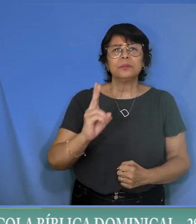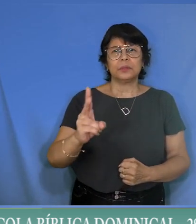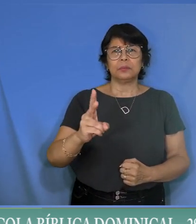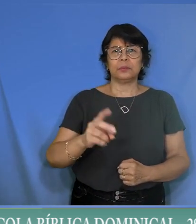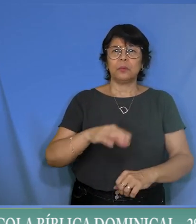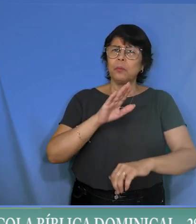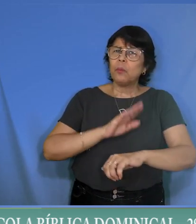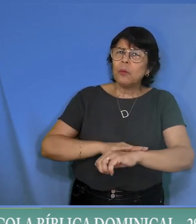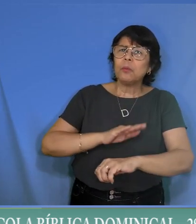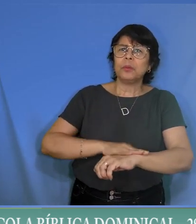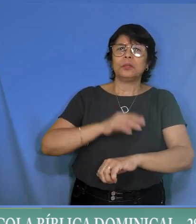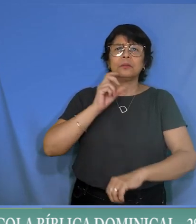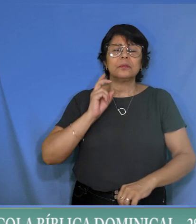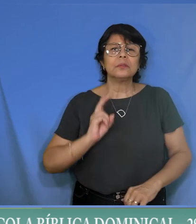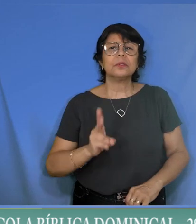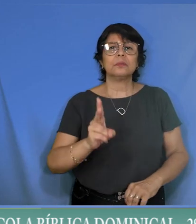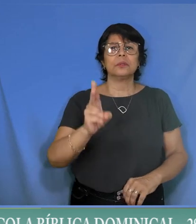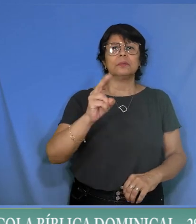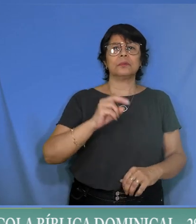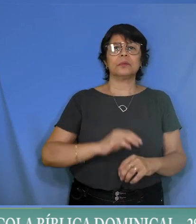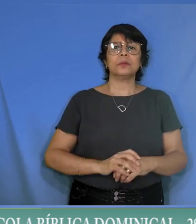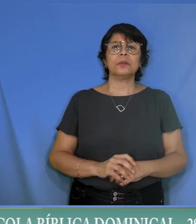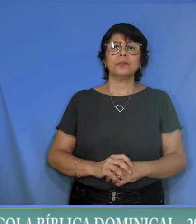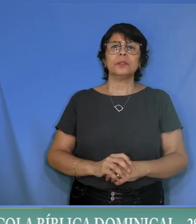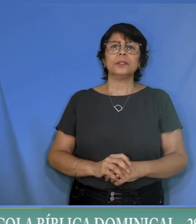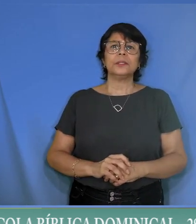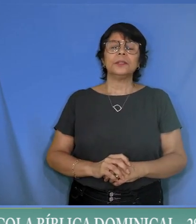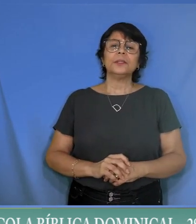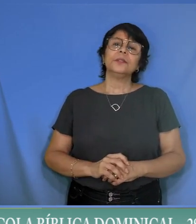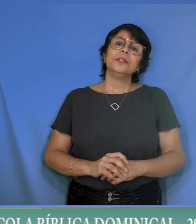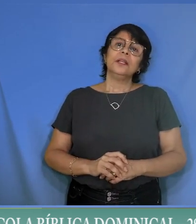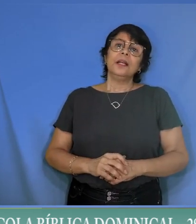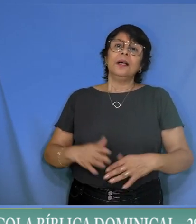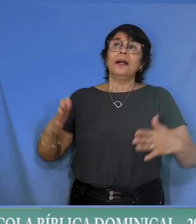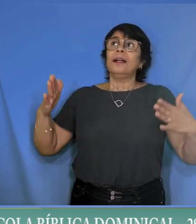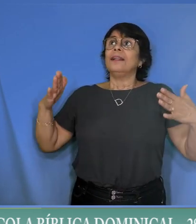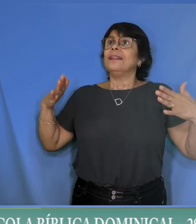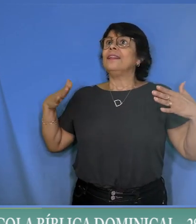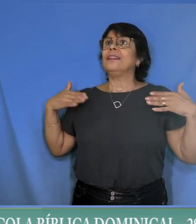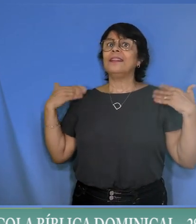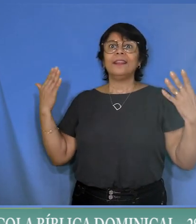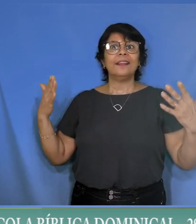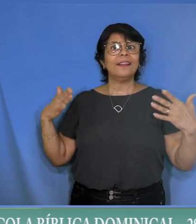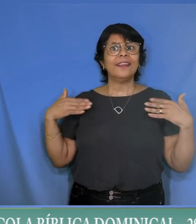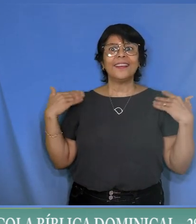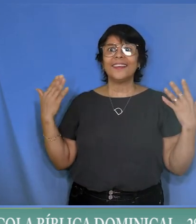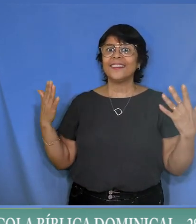santo de toga, de roupa, não,